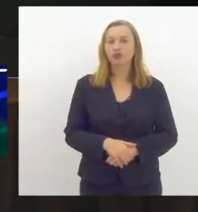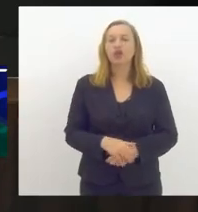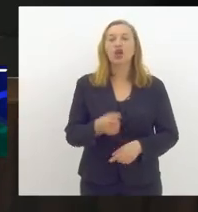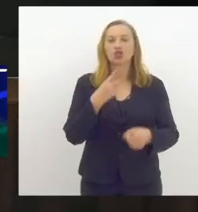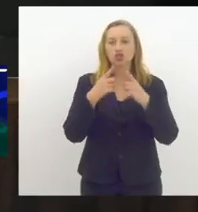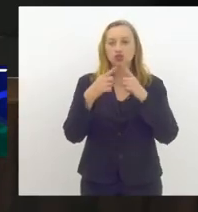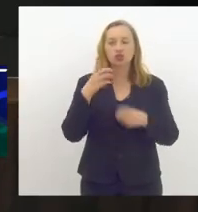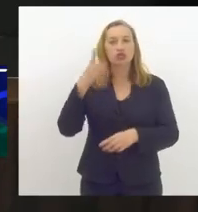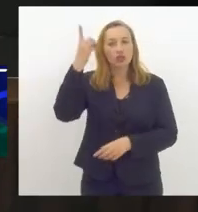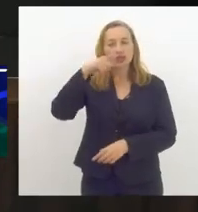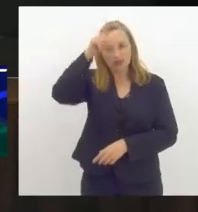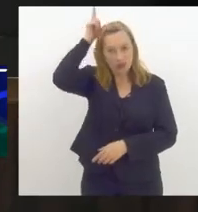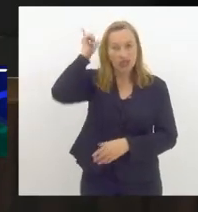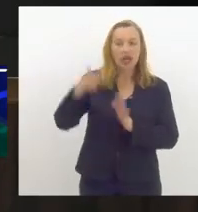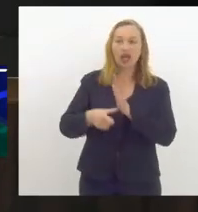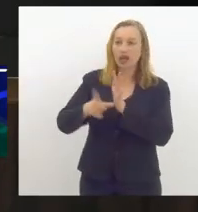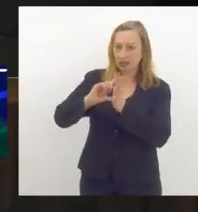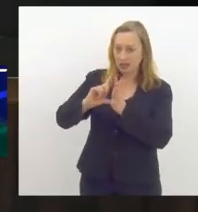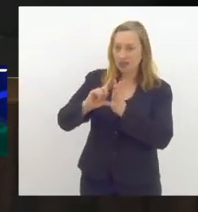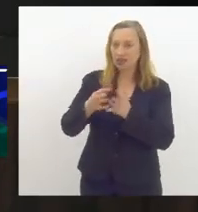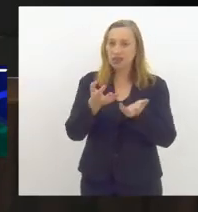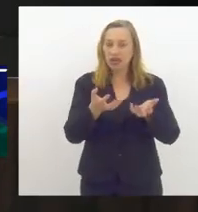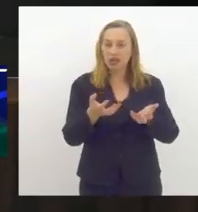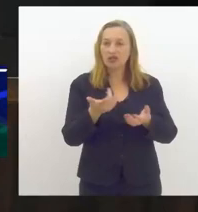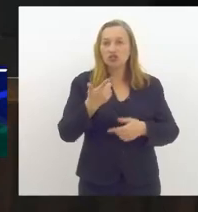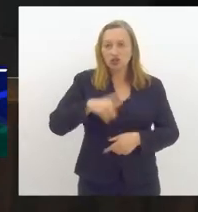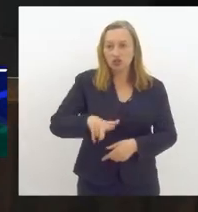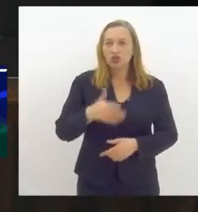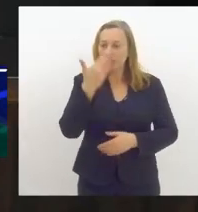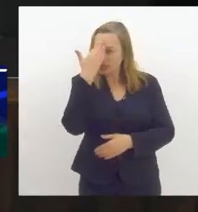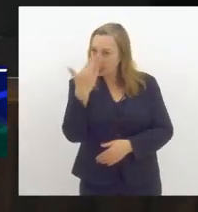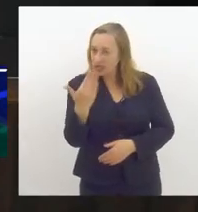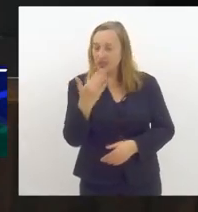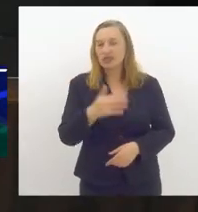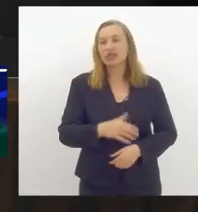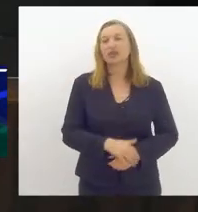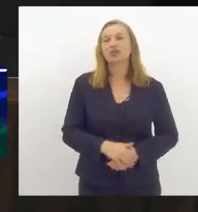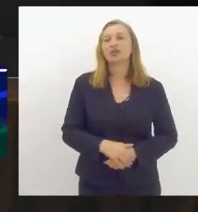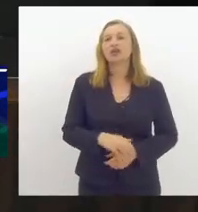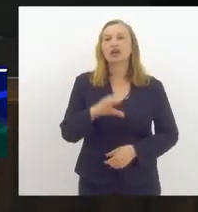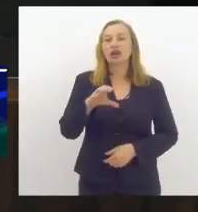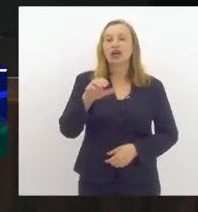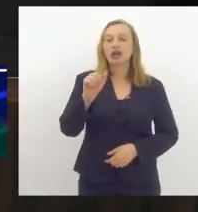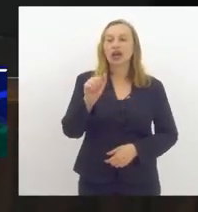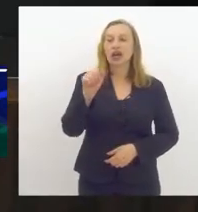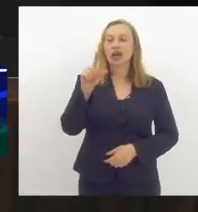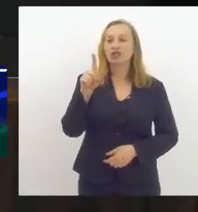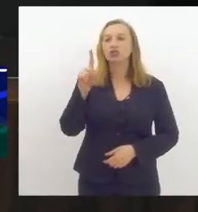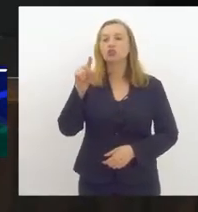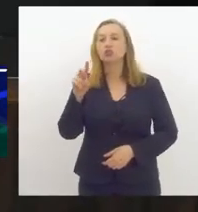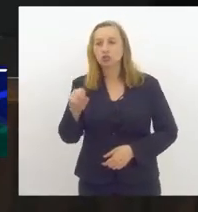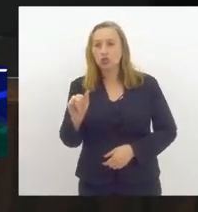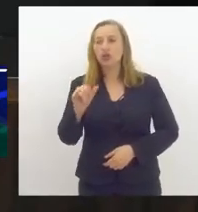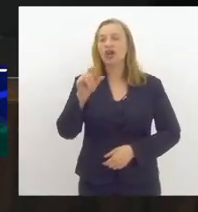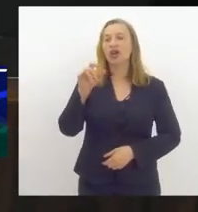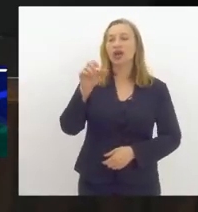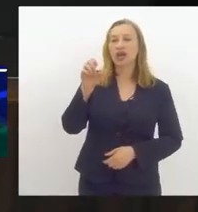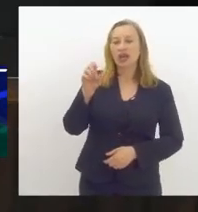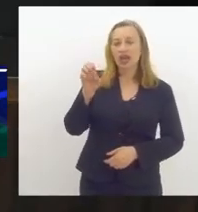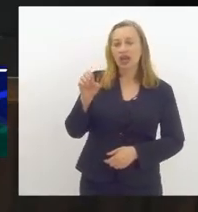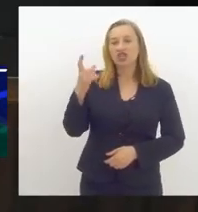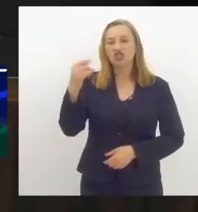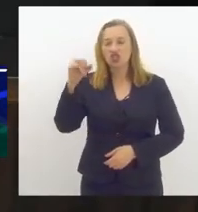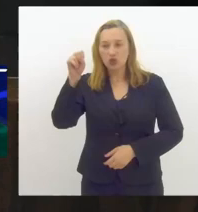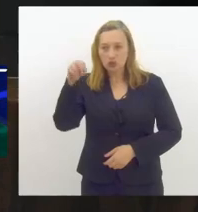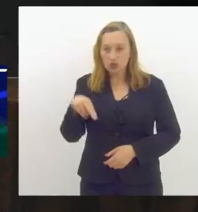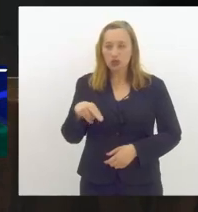discutir o Deputado Luiz Paulo antes porém o que ela aqui mais uma vez agradecer o Cadu Edilson Ricardo carinho atenção